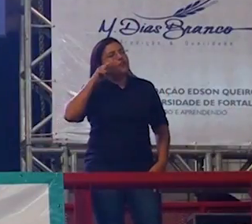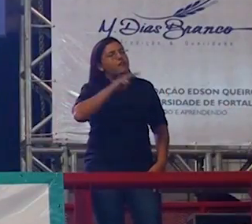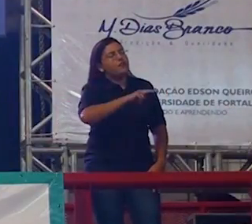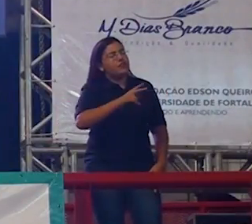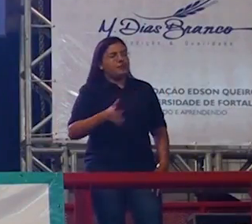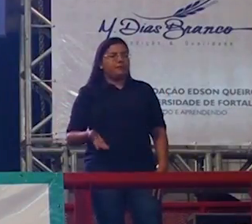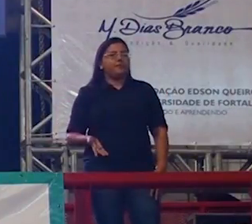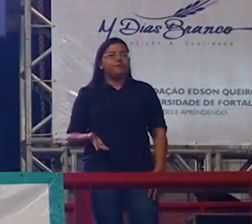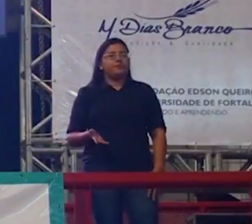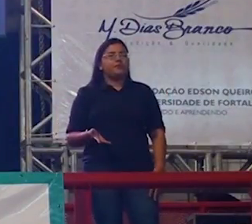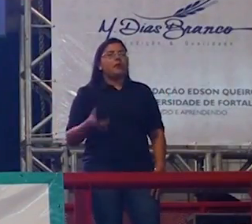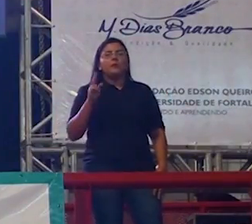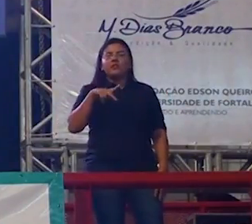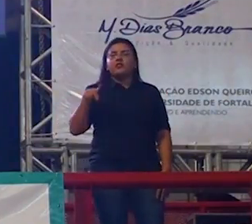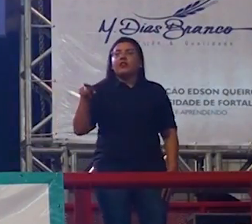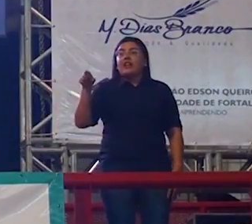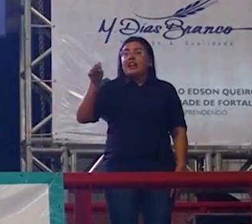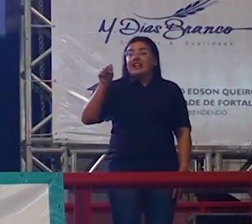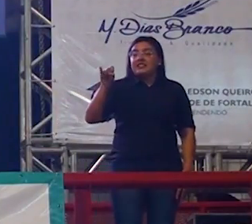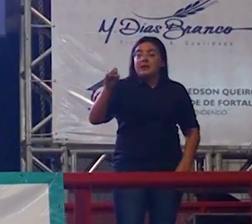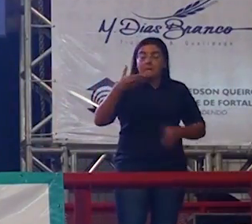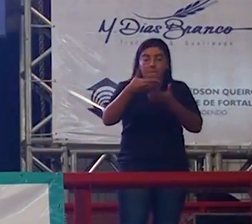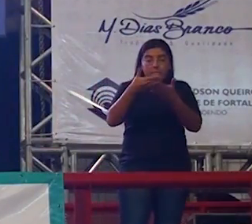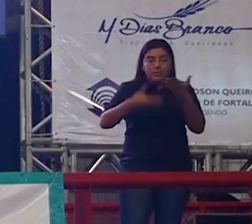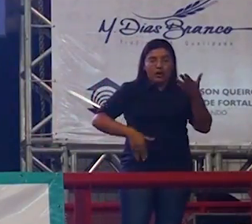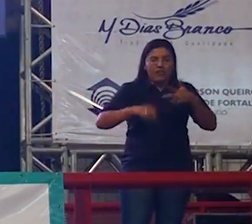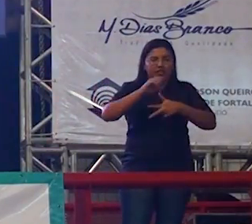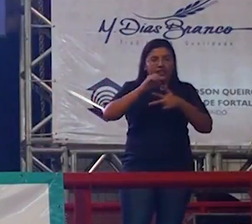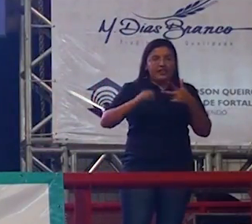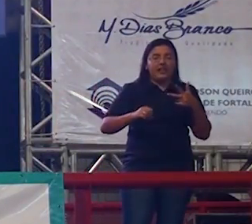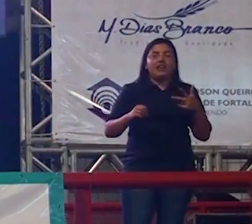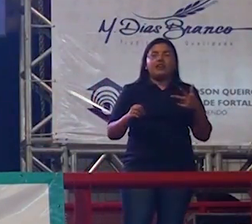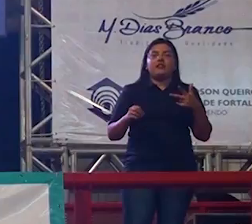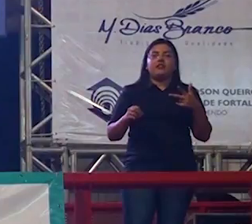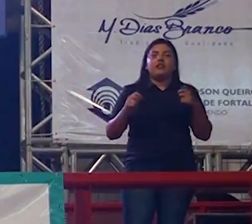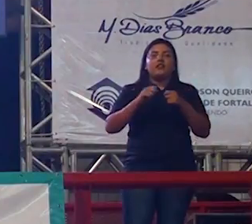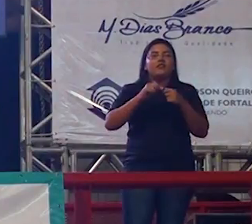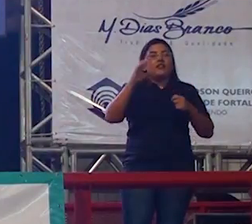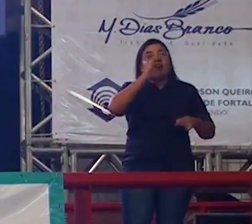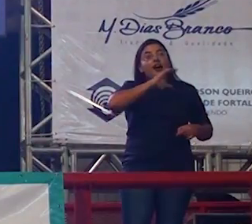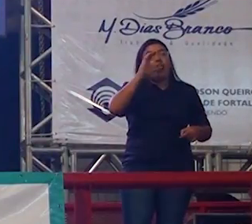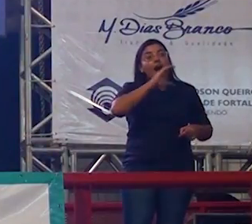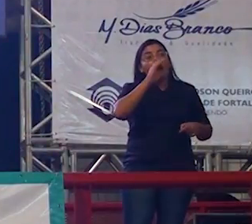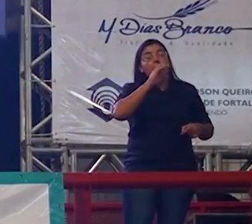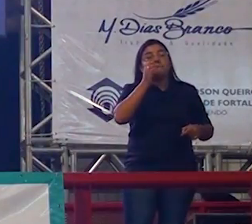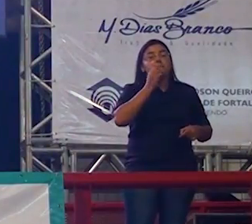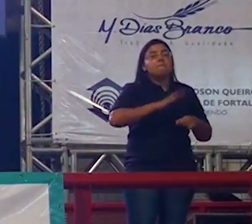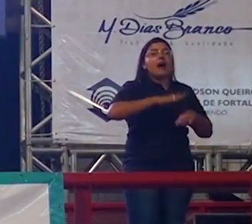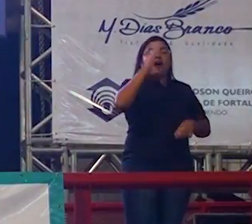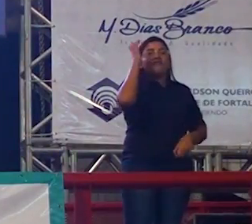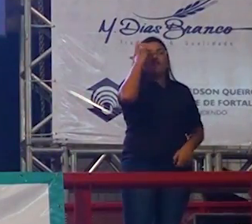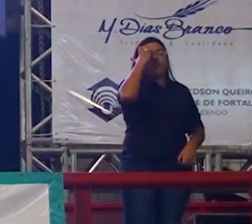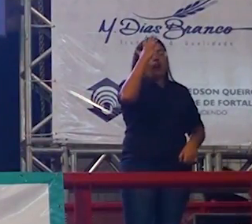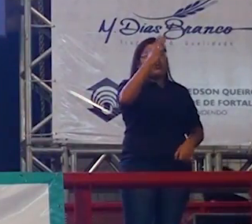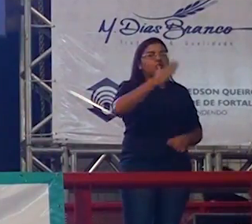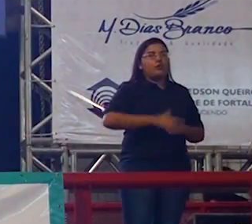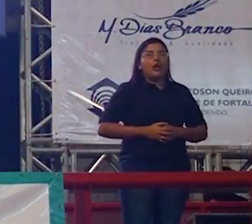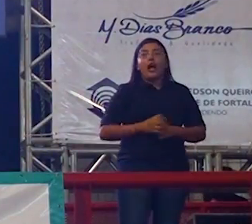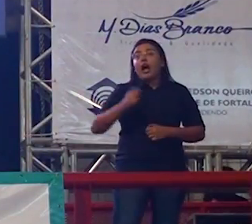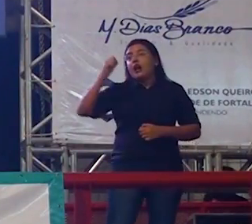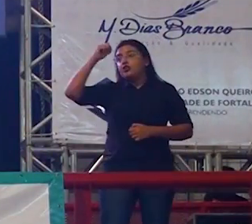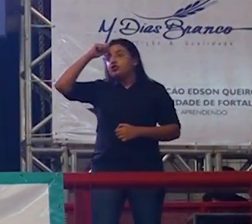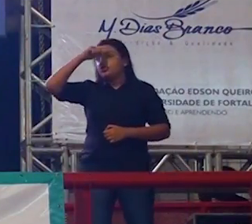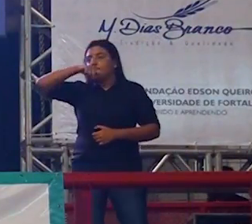O professor diz assim, quando você for fazer a prova do Enem, faça logo as questões mais fáceis, deixa as